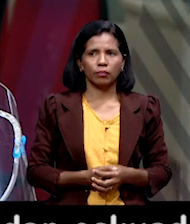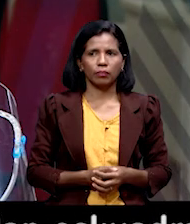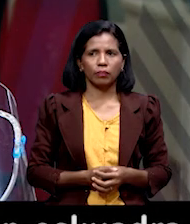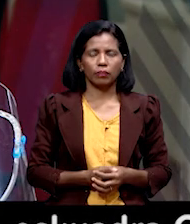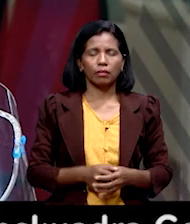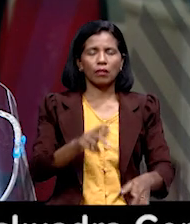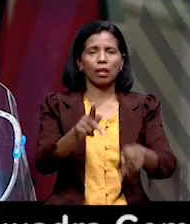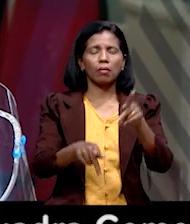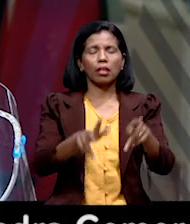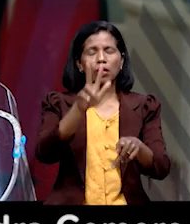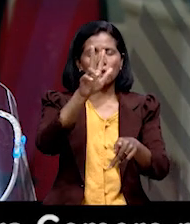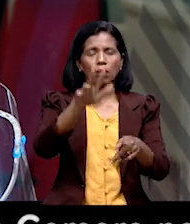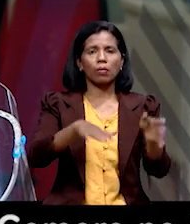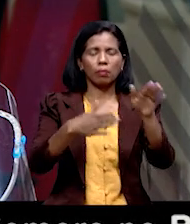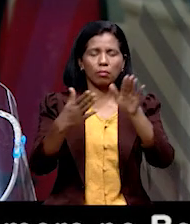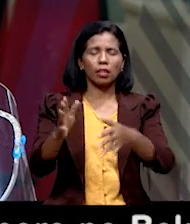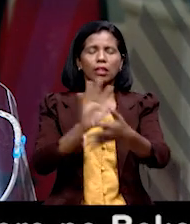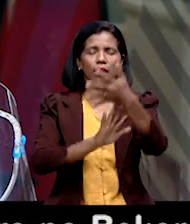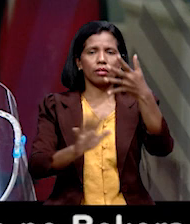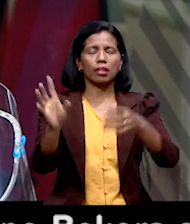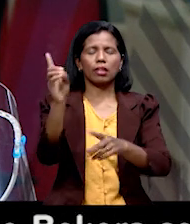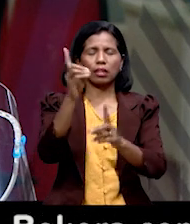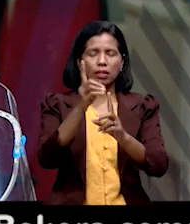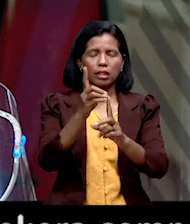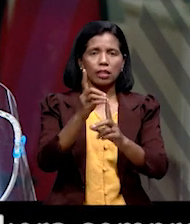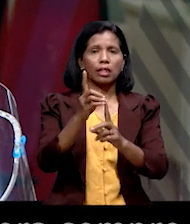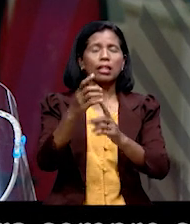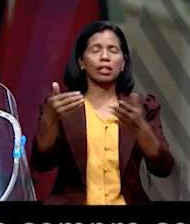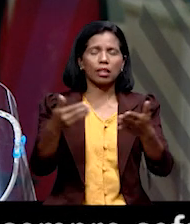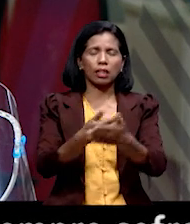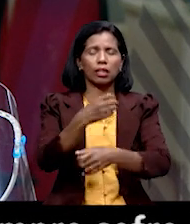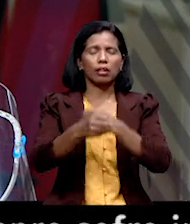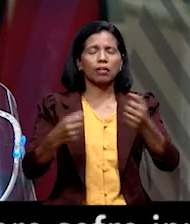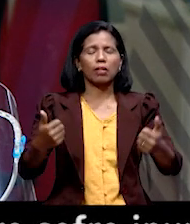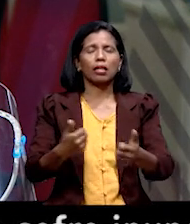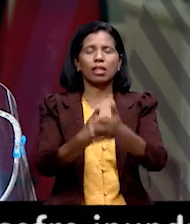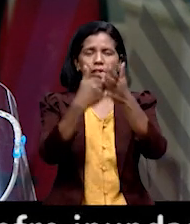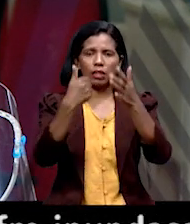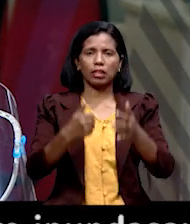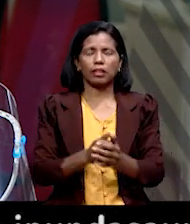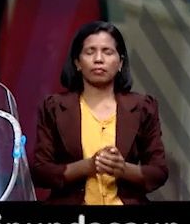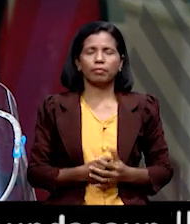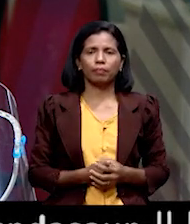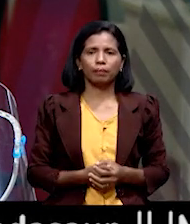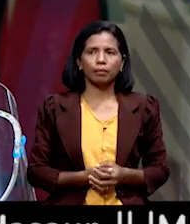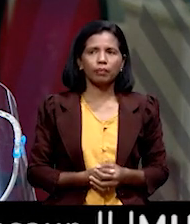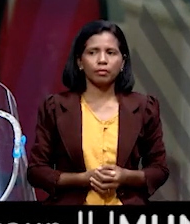Lembra em todo lado com vida durante a celebração, o Natal no Tinafon, tamba, acidente e tráfego.